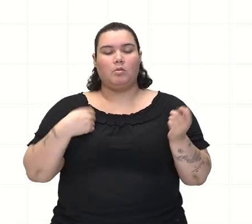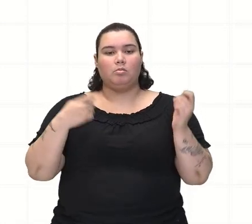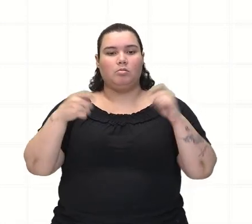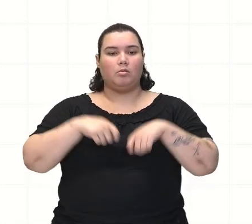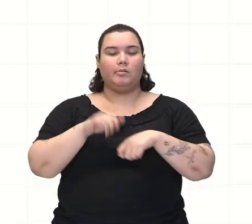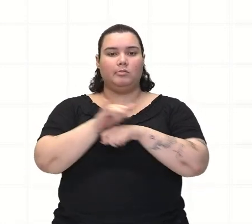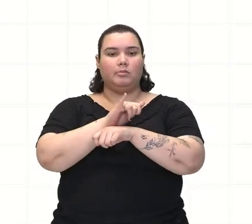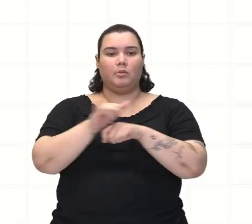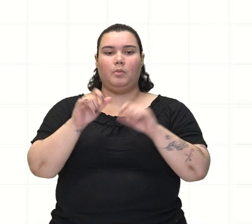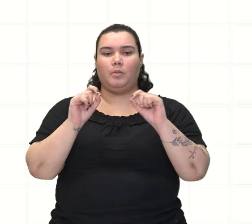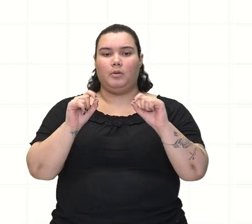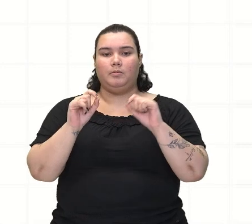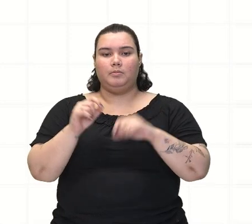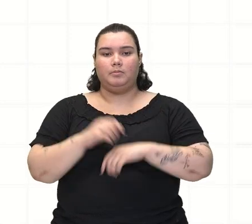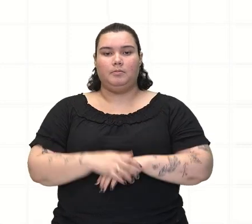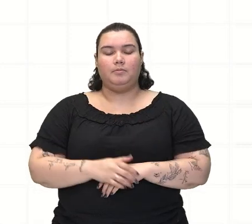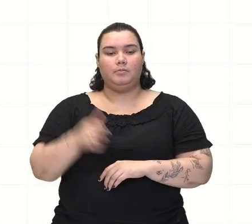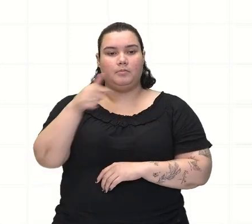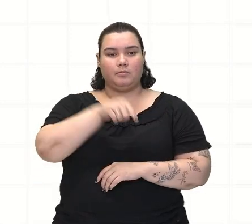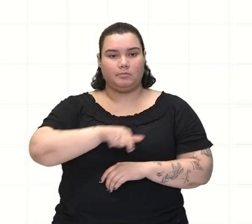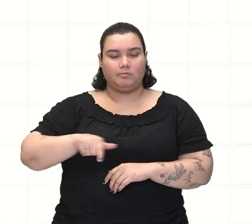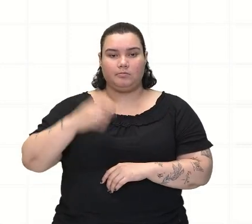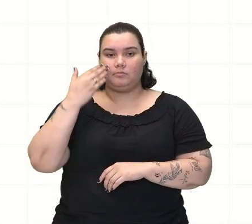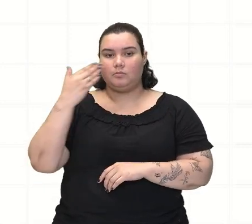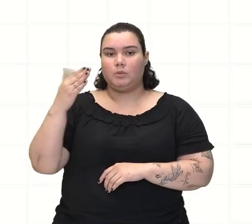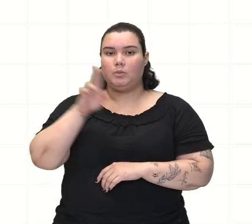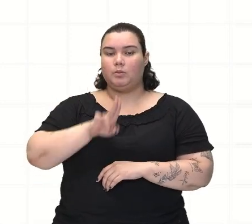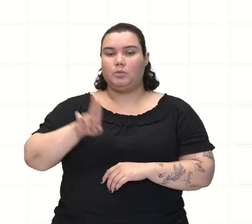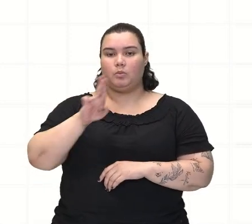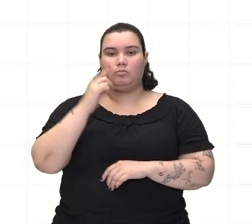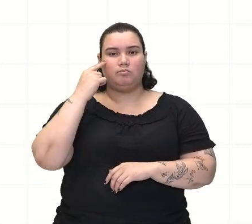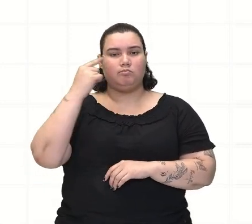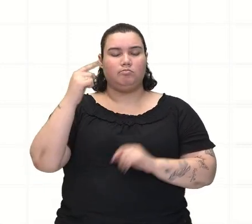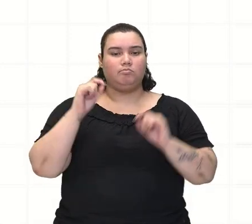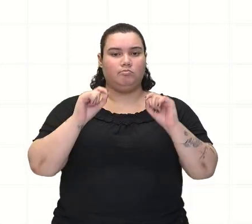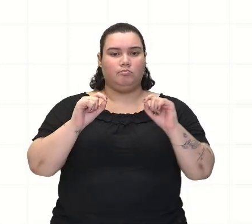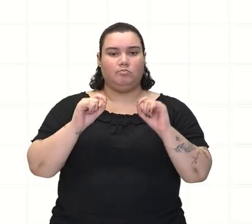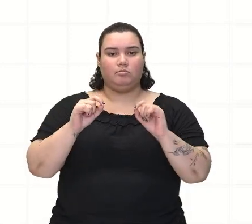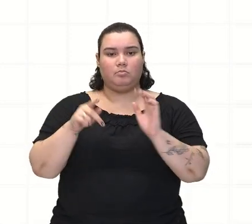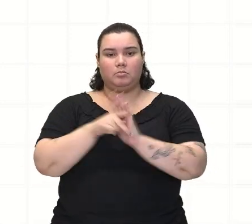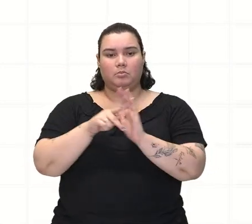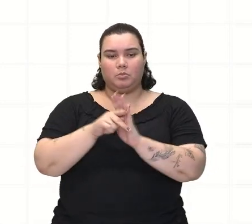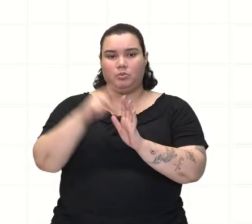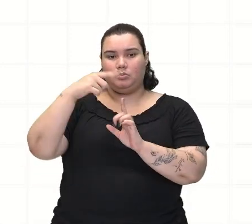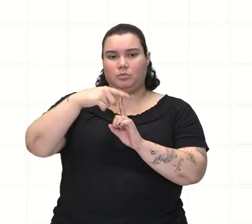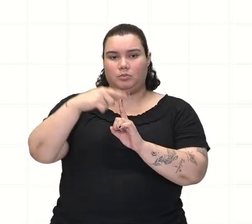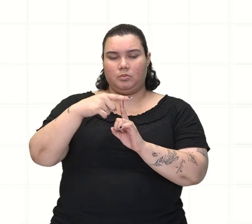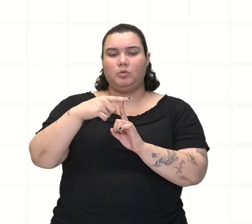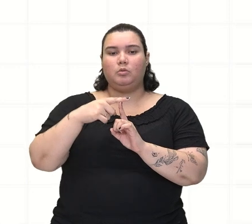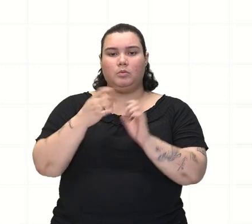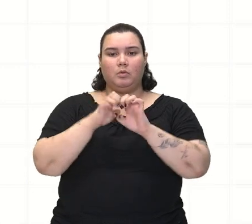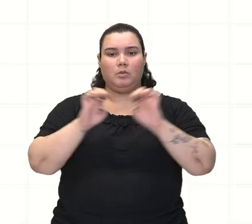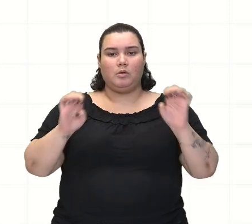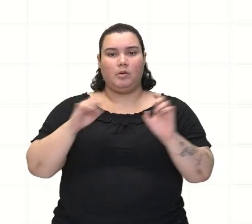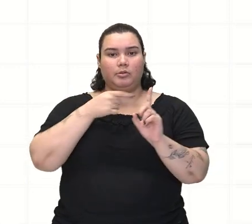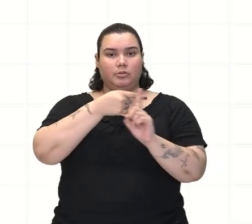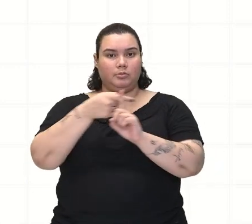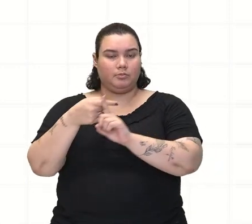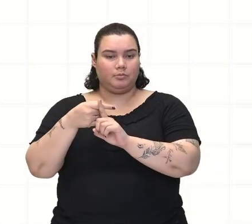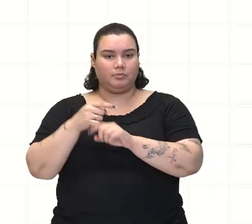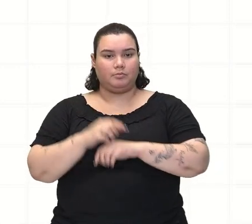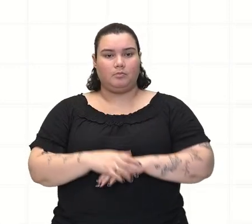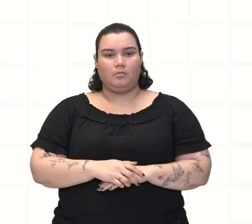fazer? Né? De novo, utilizando a ideia, né, o princípio aditivo das equações, eu vou fazer o